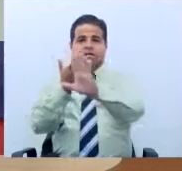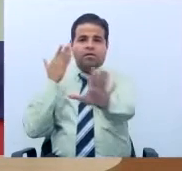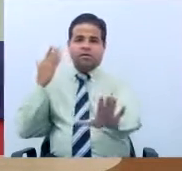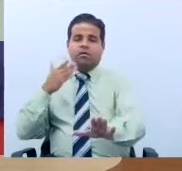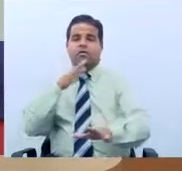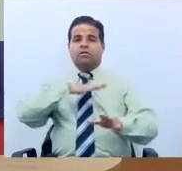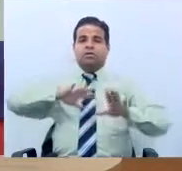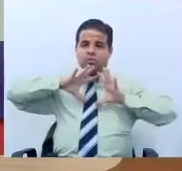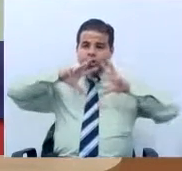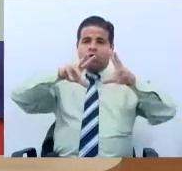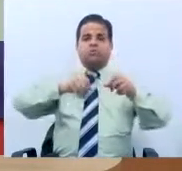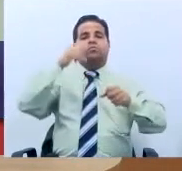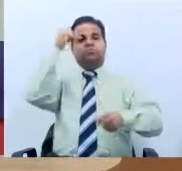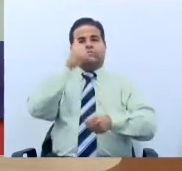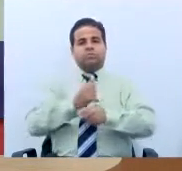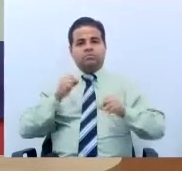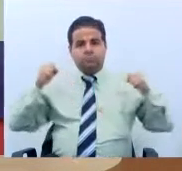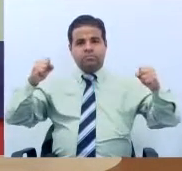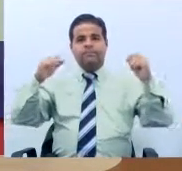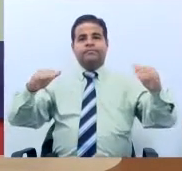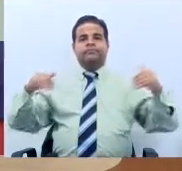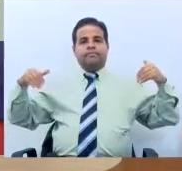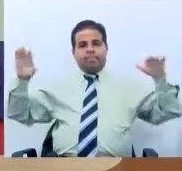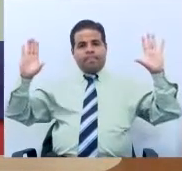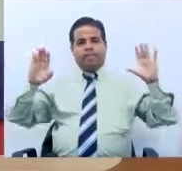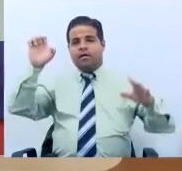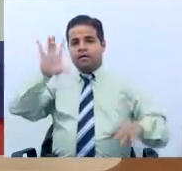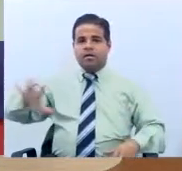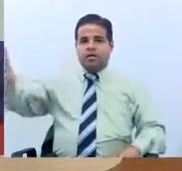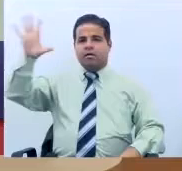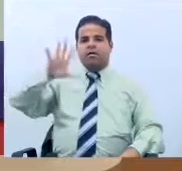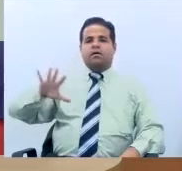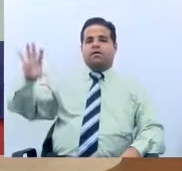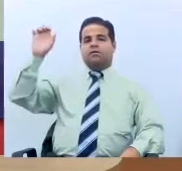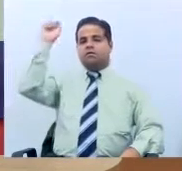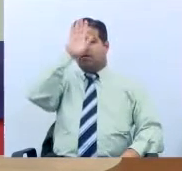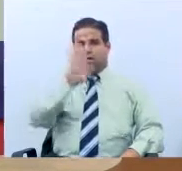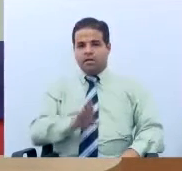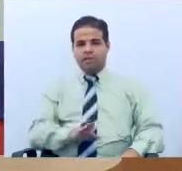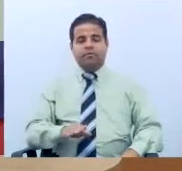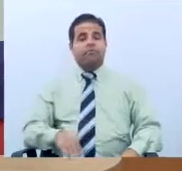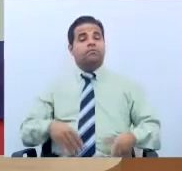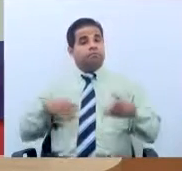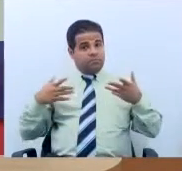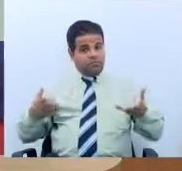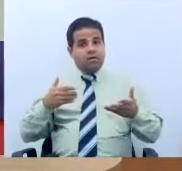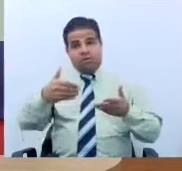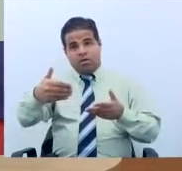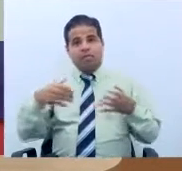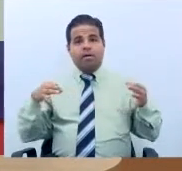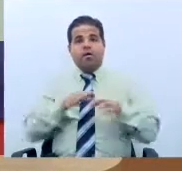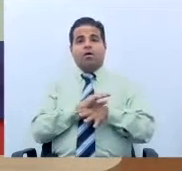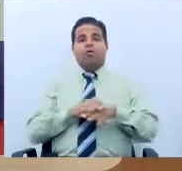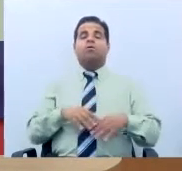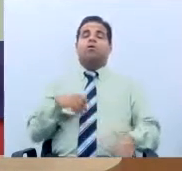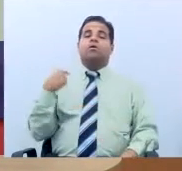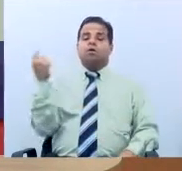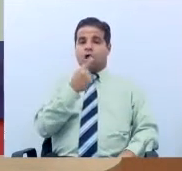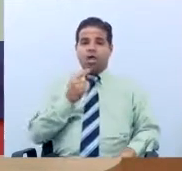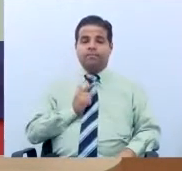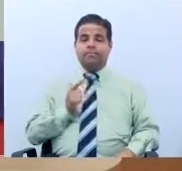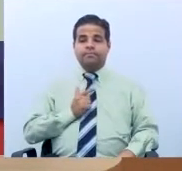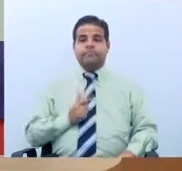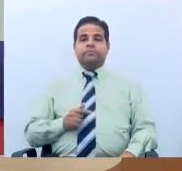Poder Executivo, seja municipal, seja nos estados brasileiros. Dizer mais, para concluir, nós temos,